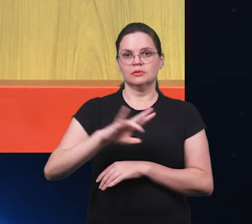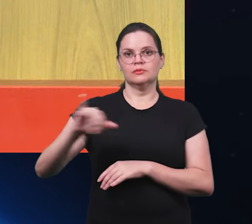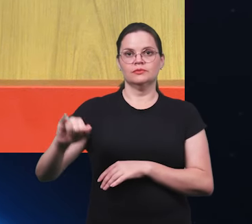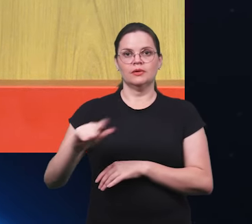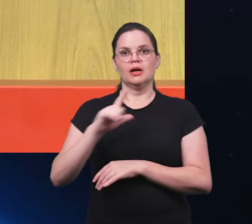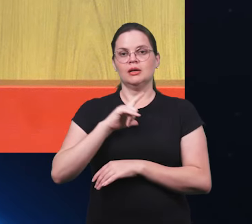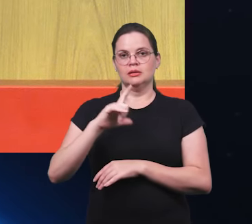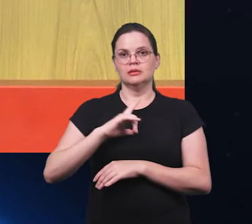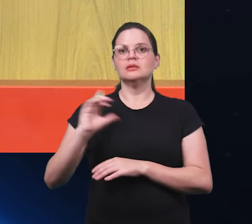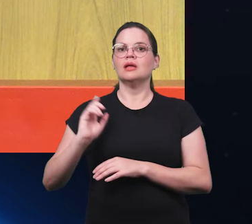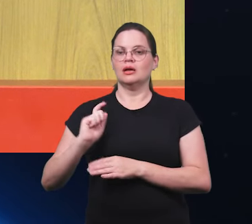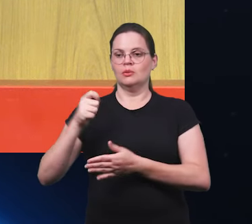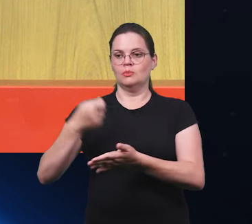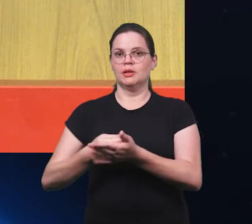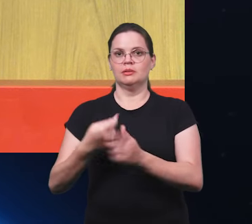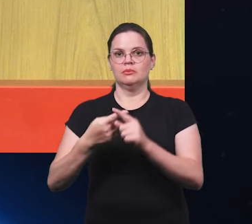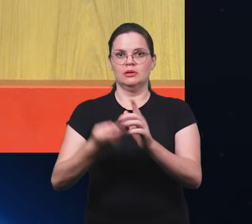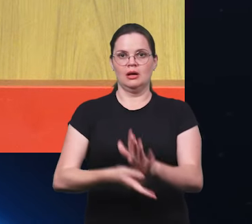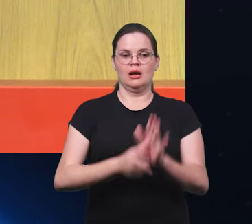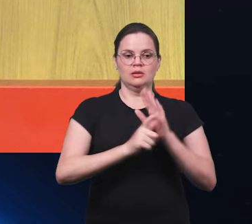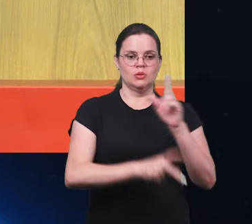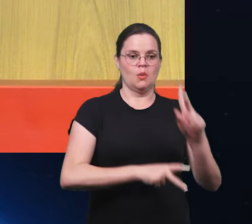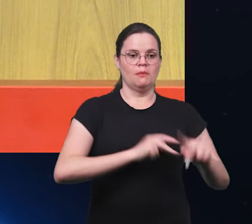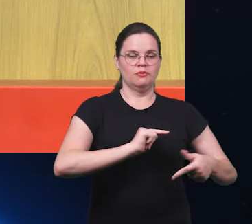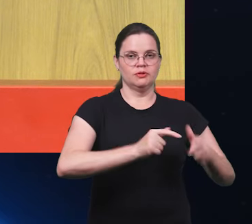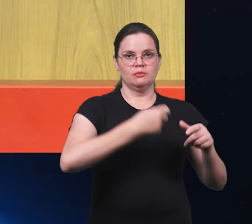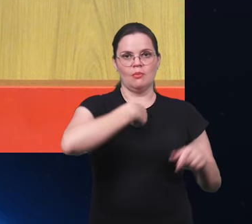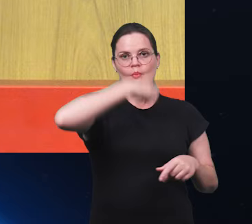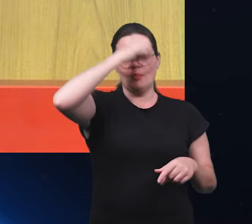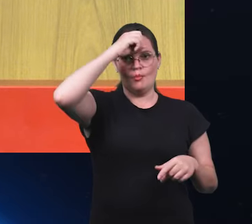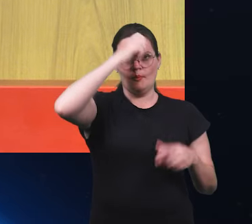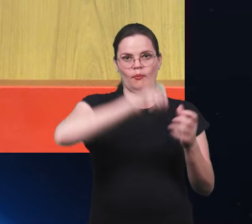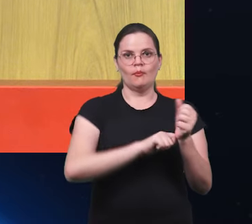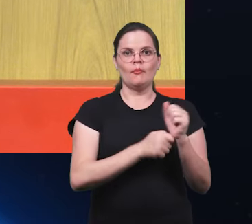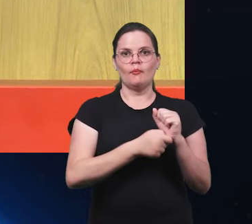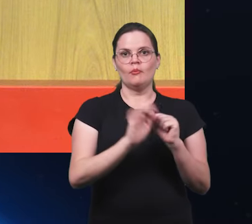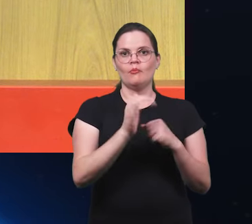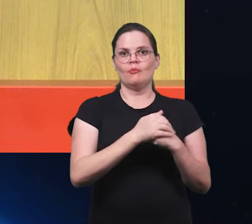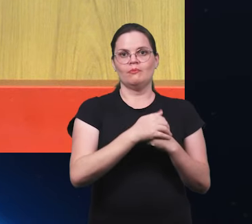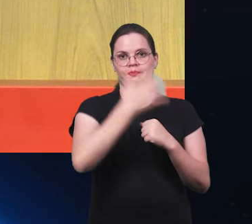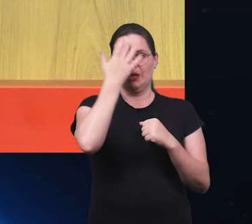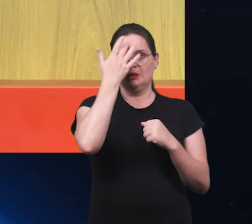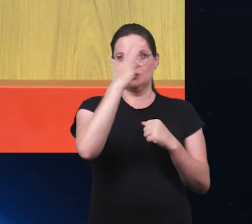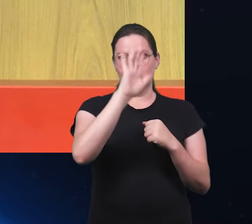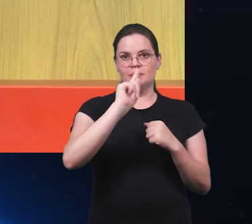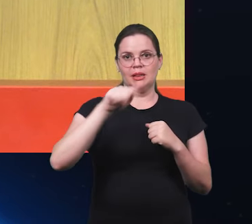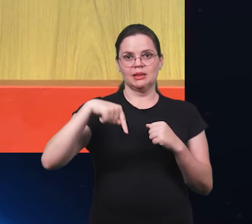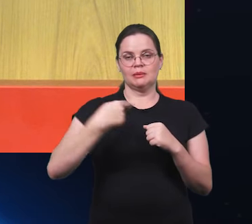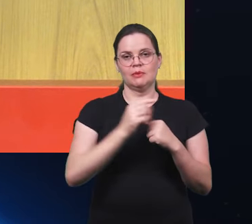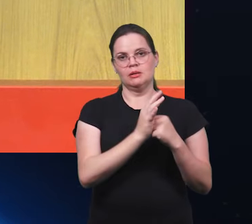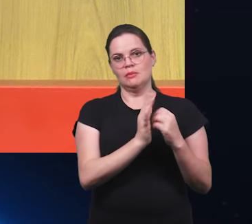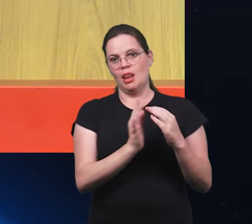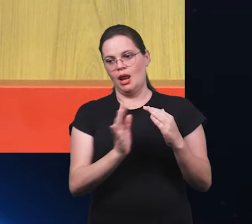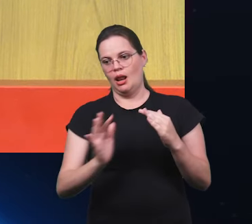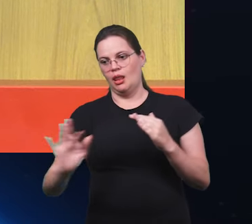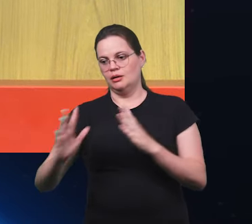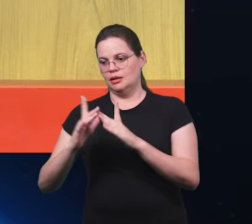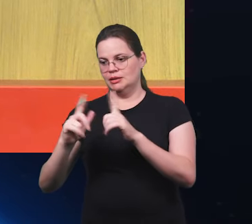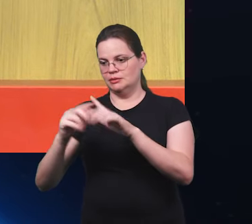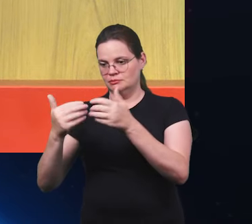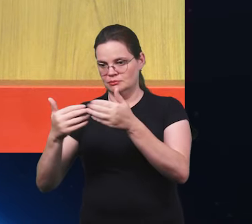era oculto, escondido para o povo de Israel, se cumpriria na igreja que